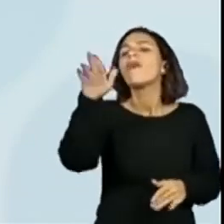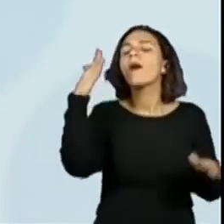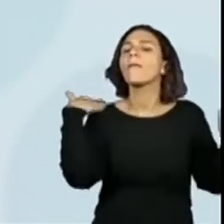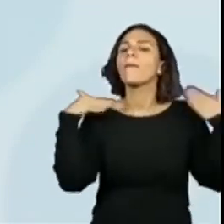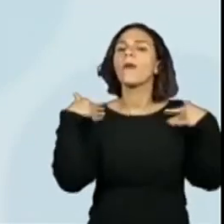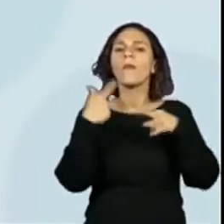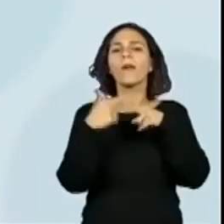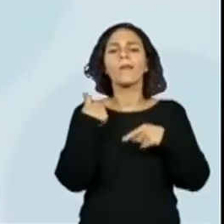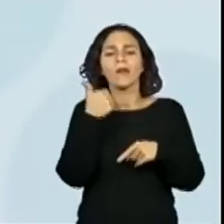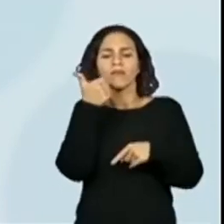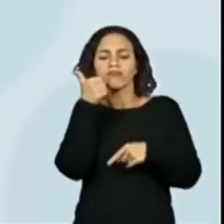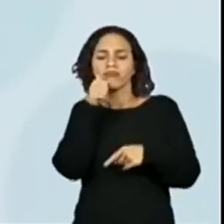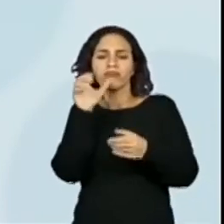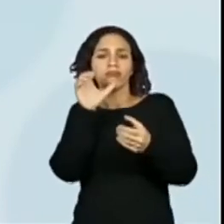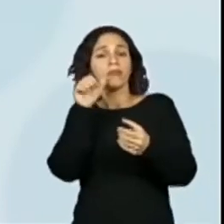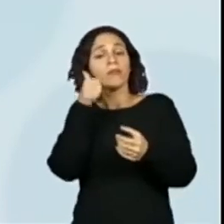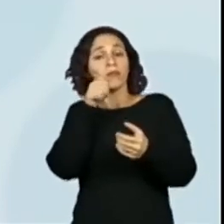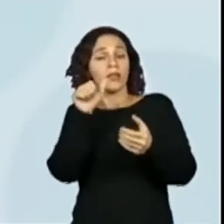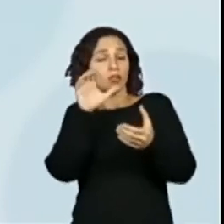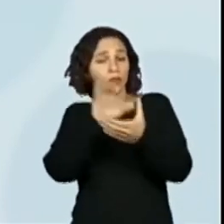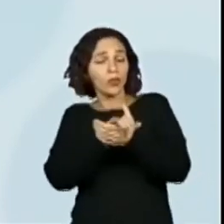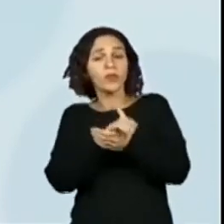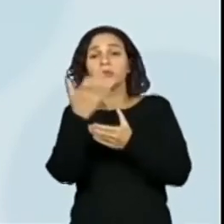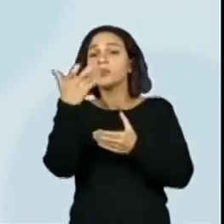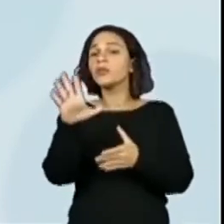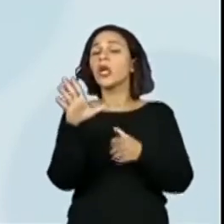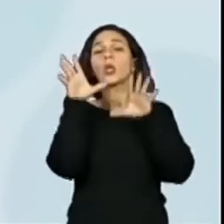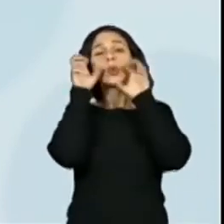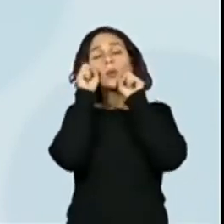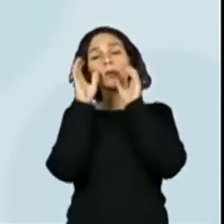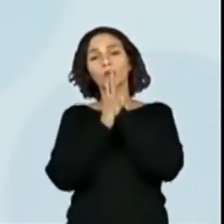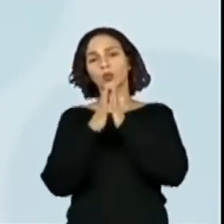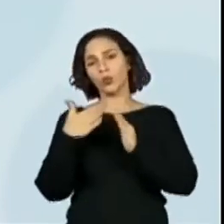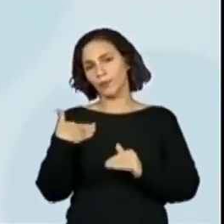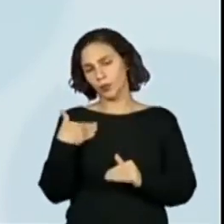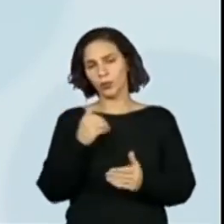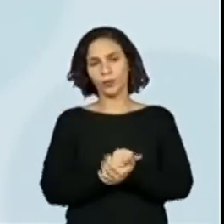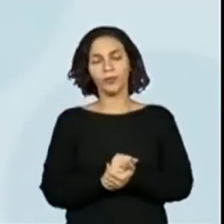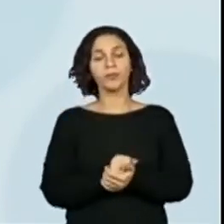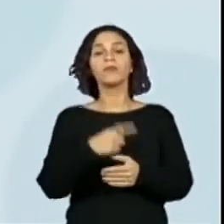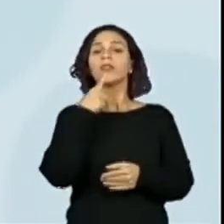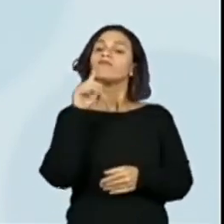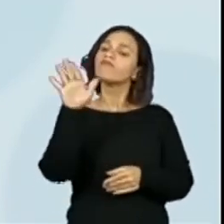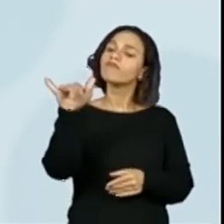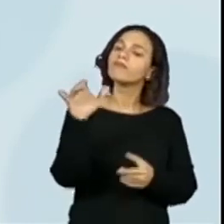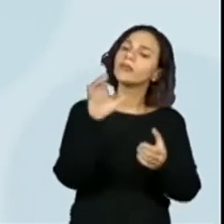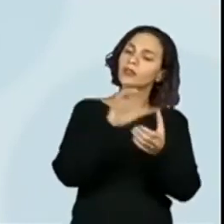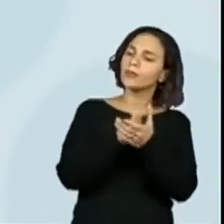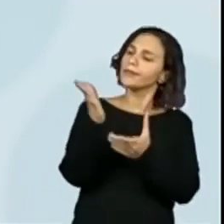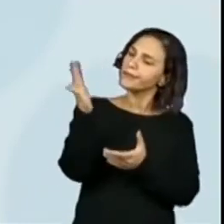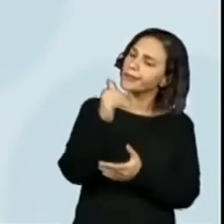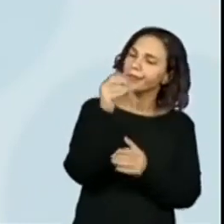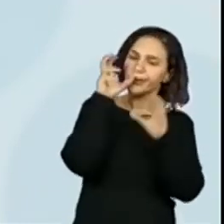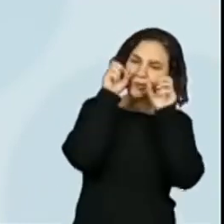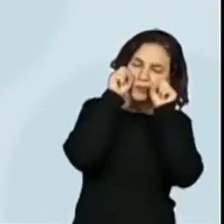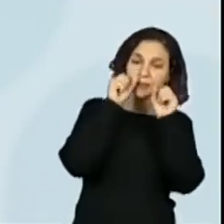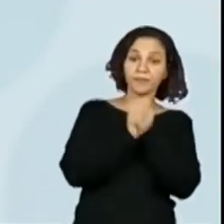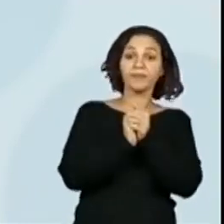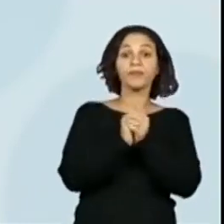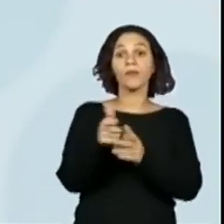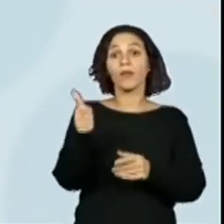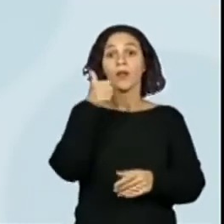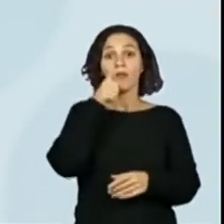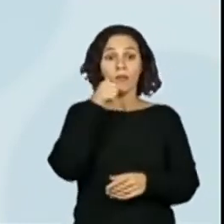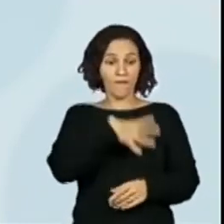comigo." Os fâmulos foram-se, e então ele chamou sua mulher para dormir com ele. A filha da cobra